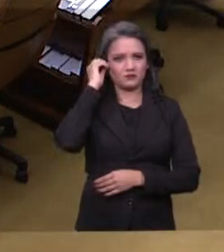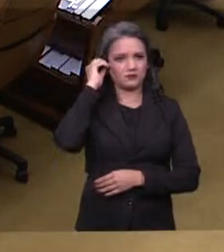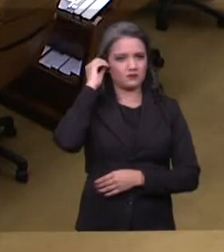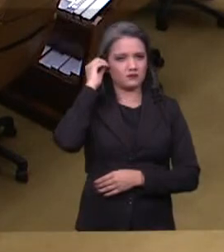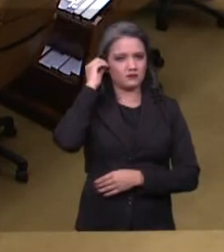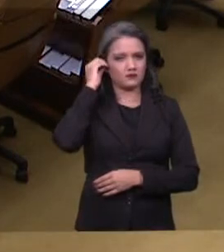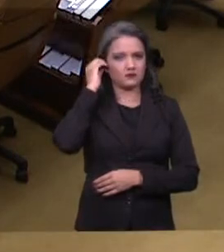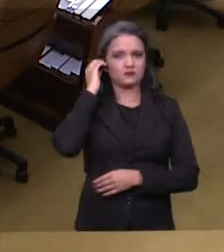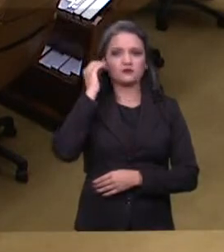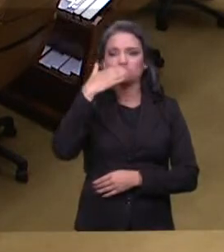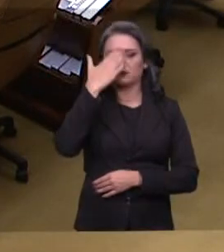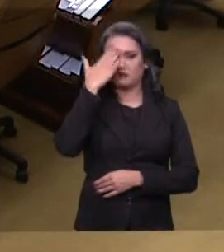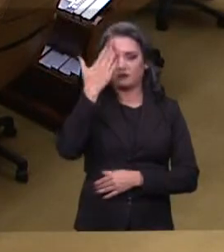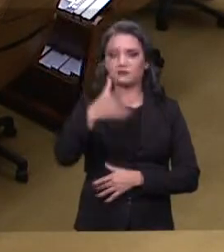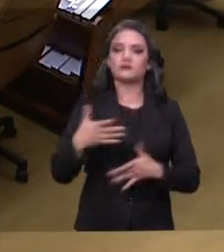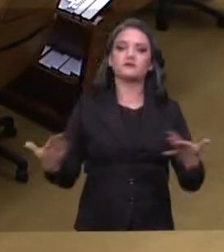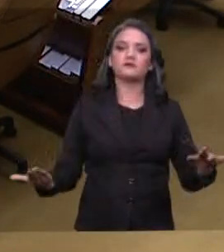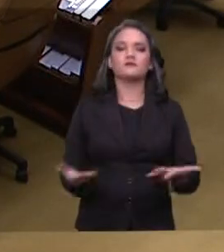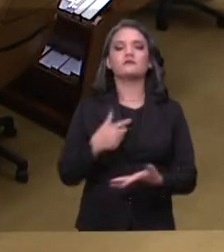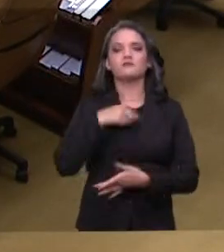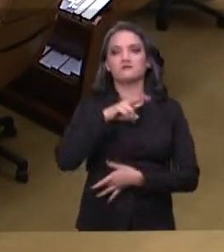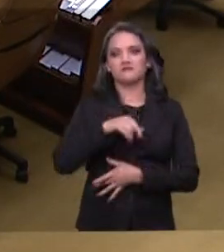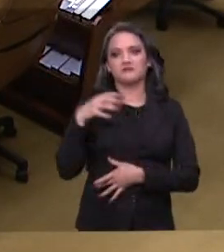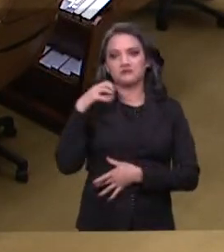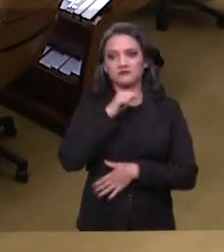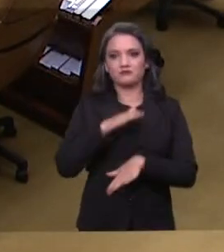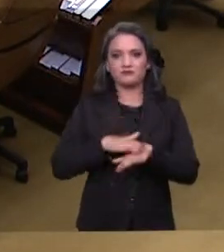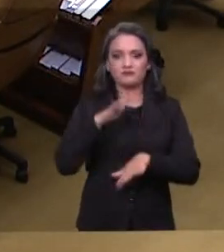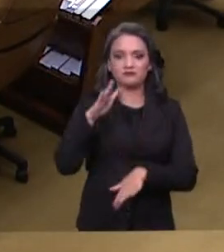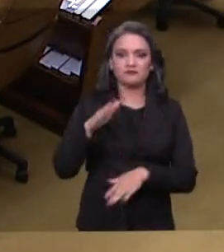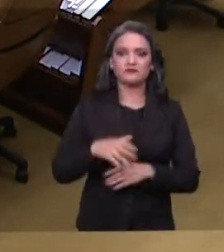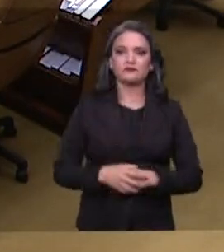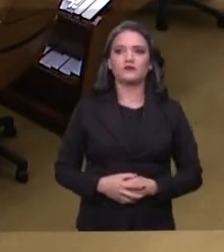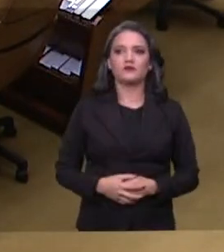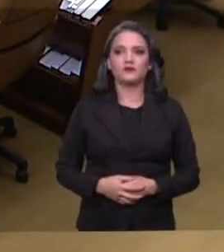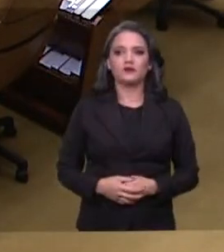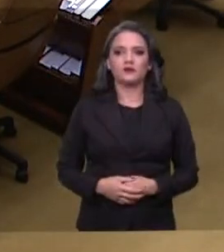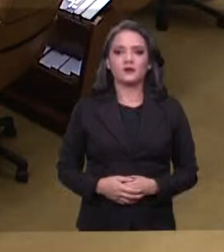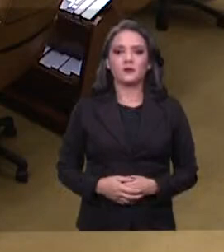tentar ser bem rápido agora, presidente. Nós temos parado